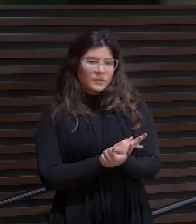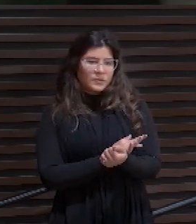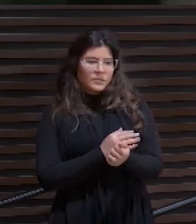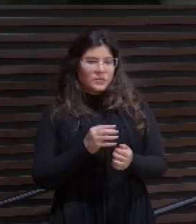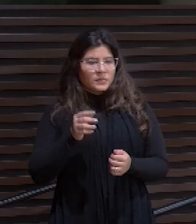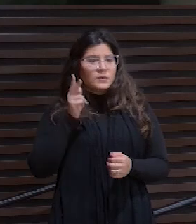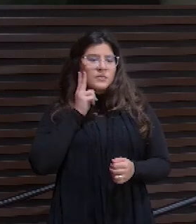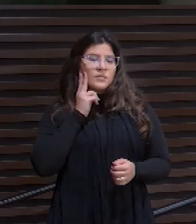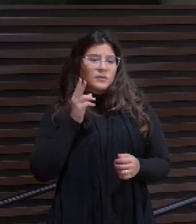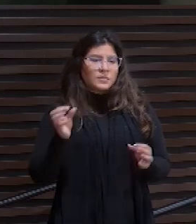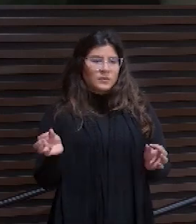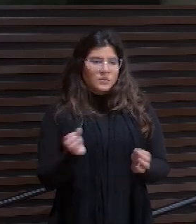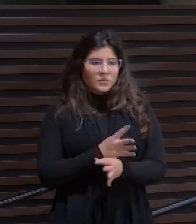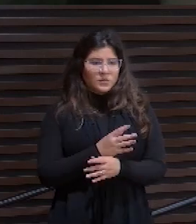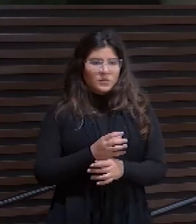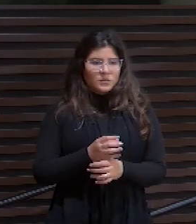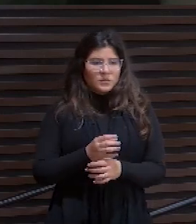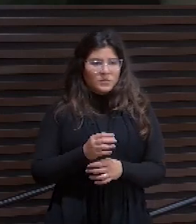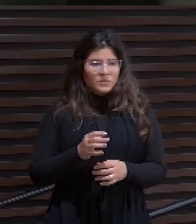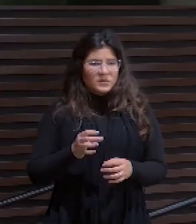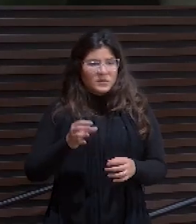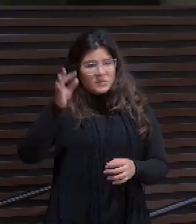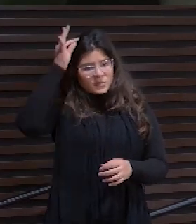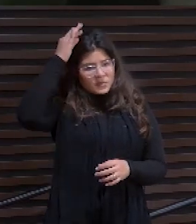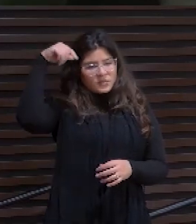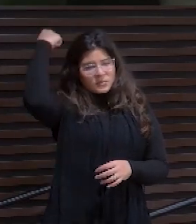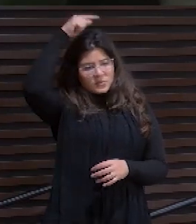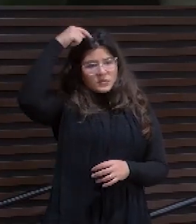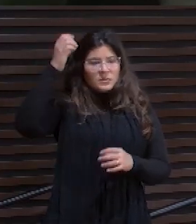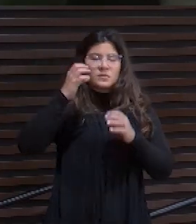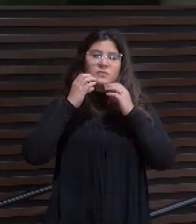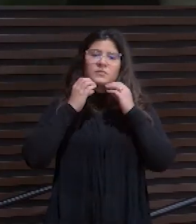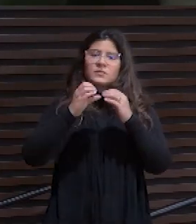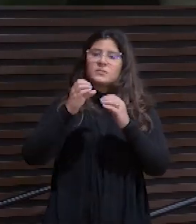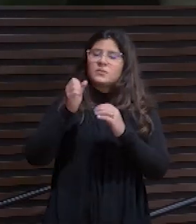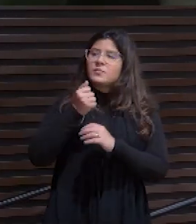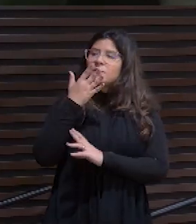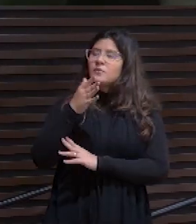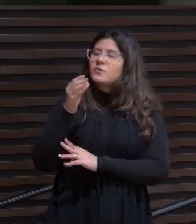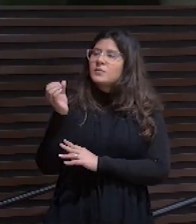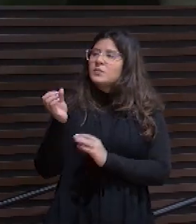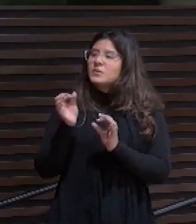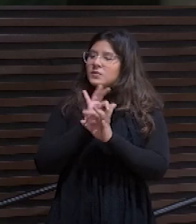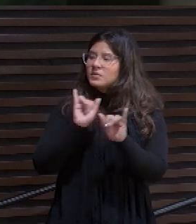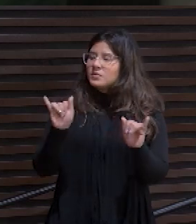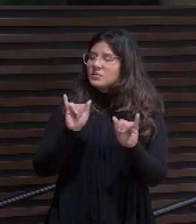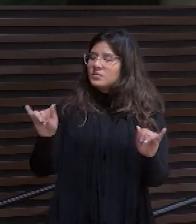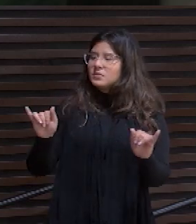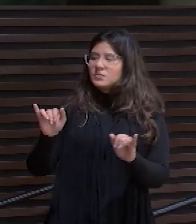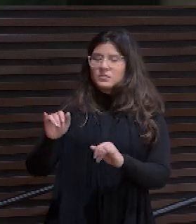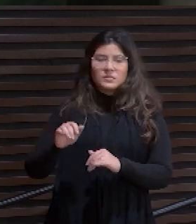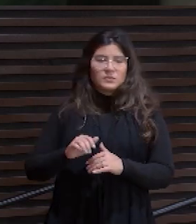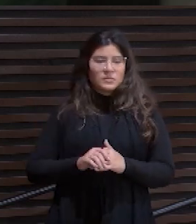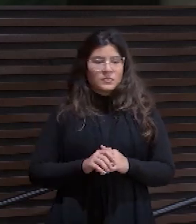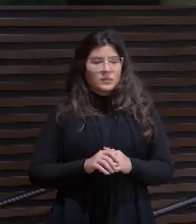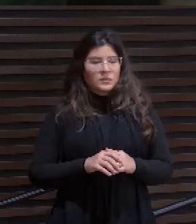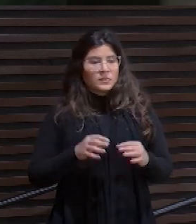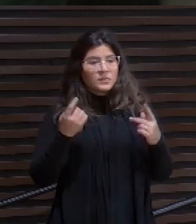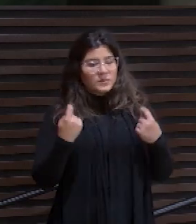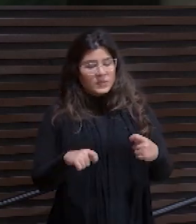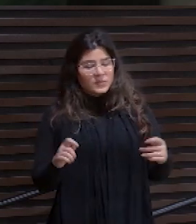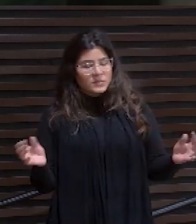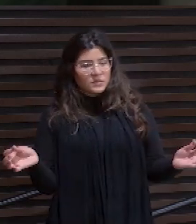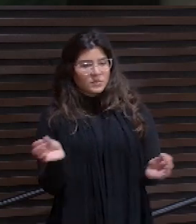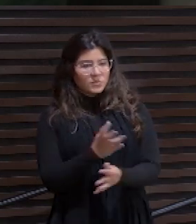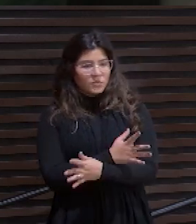do Espírito Santo de Jesus Cristo, do Evangelho, da Boa Nova de Jesus, ele precisa ser feito novo. Senão vai